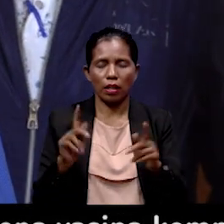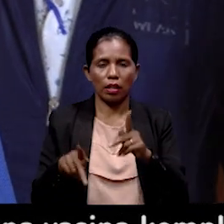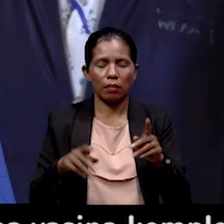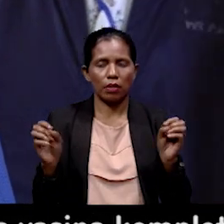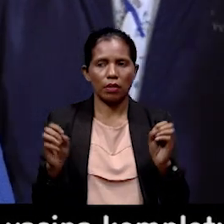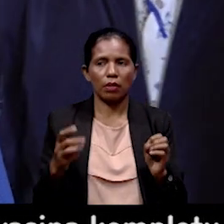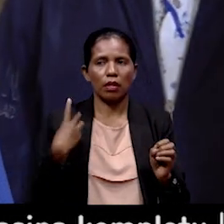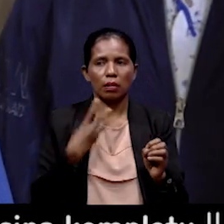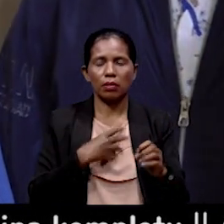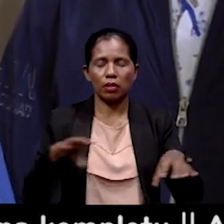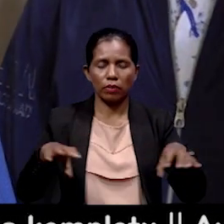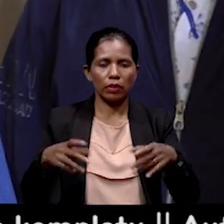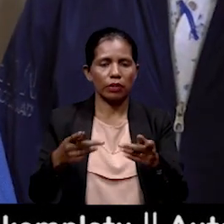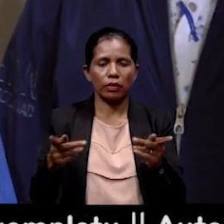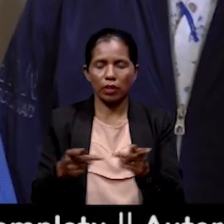o meu serviço fatal em leia.